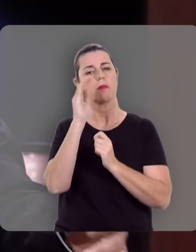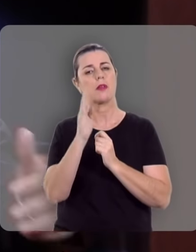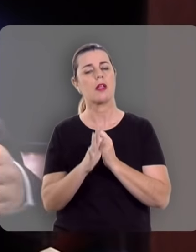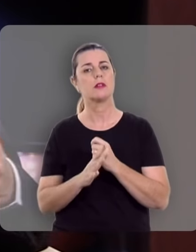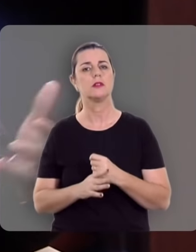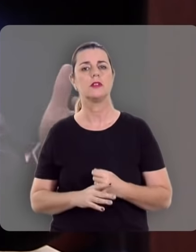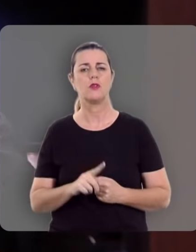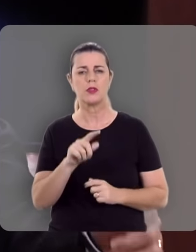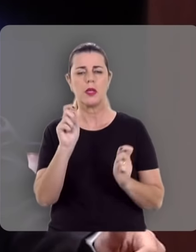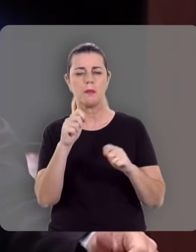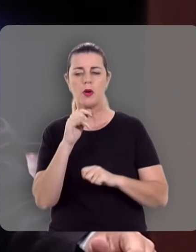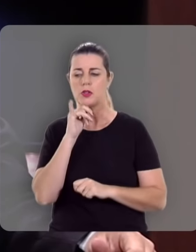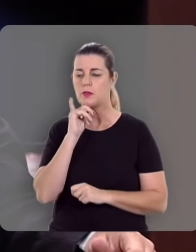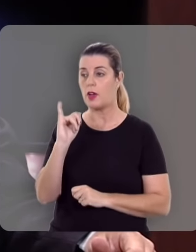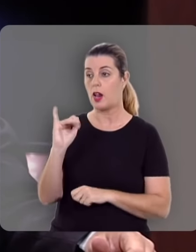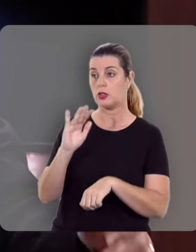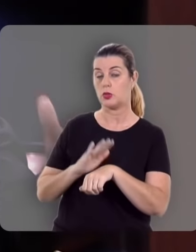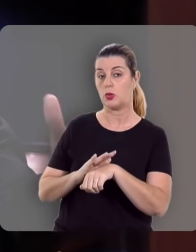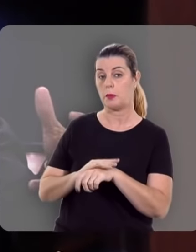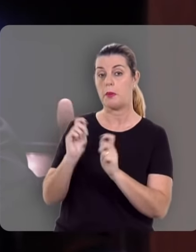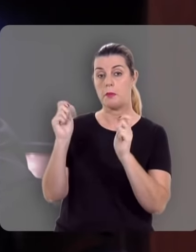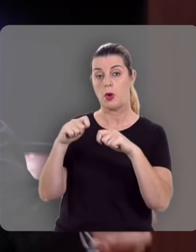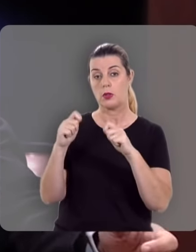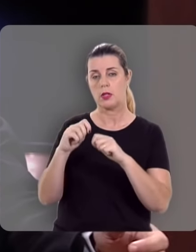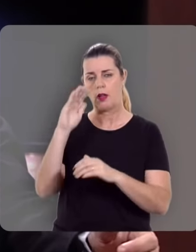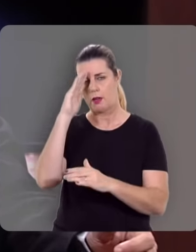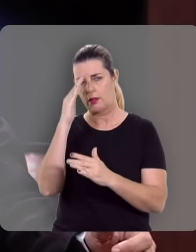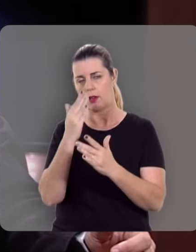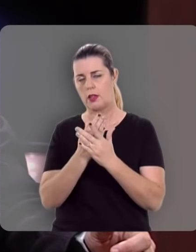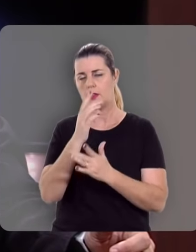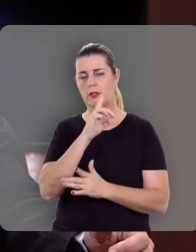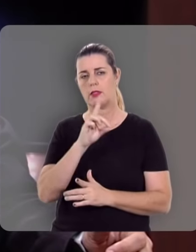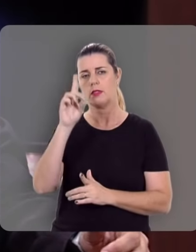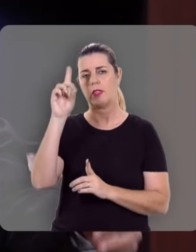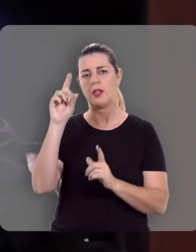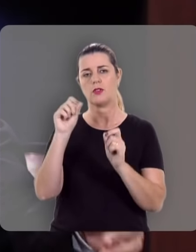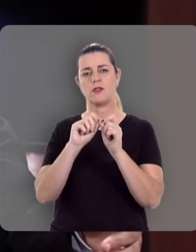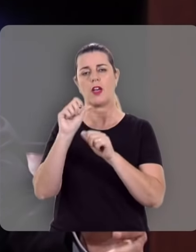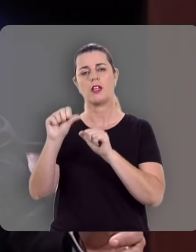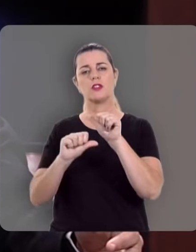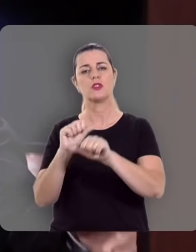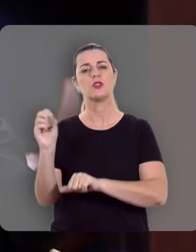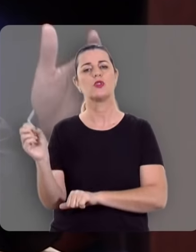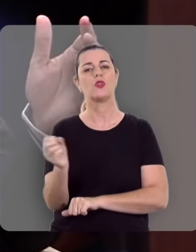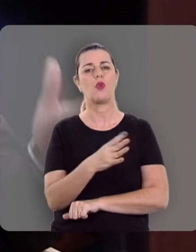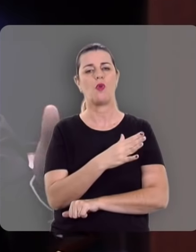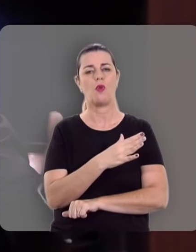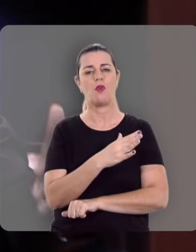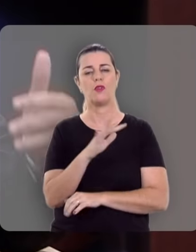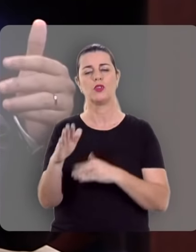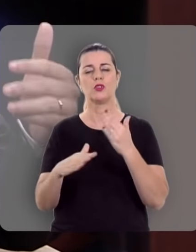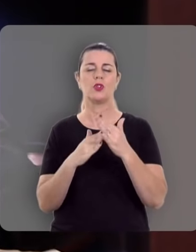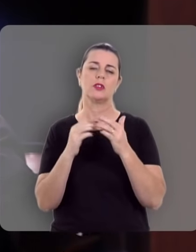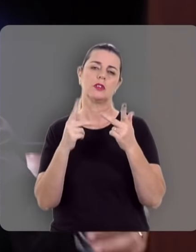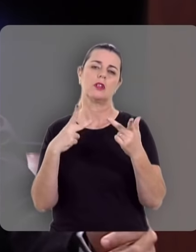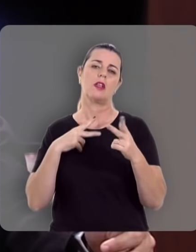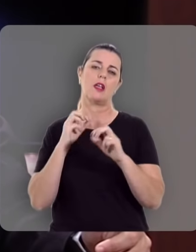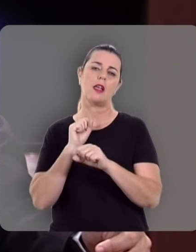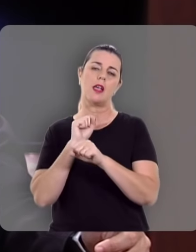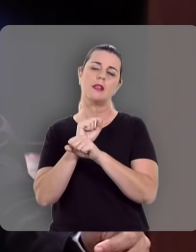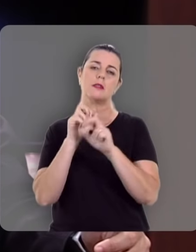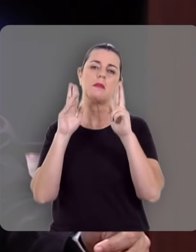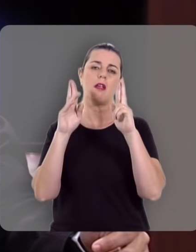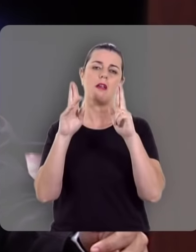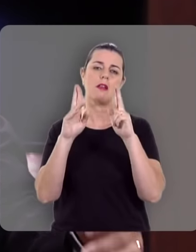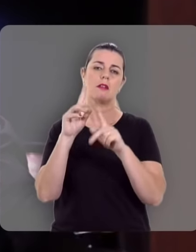primeira vez, você poderia dizer para eles sobre essa possibilidade de crer em um Deus que faz nova todas as coisas e ter esperança,